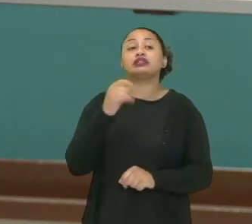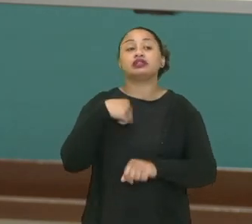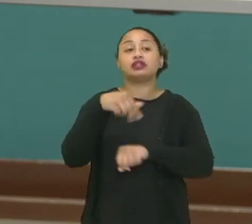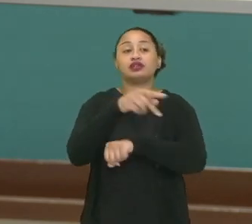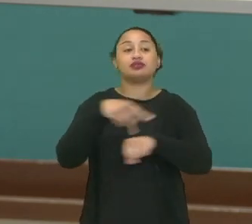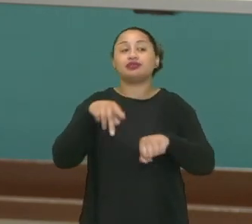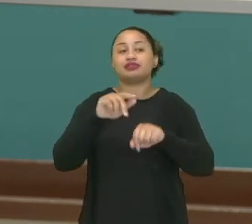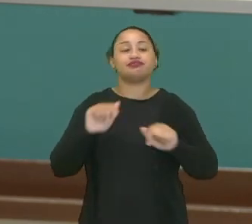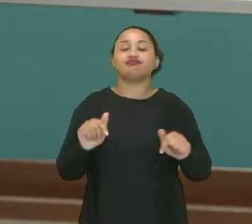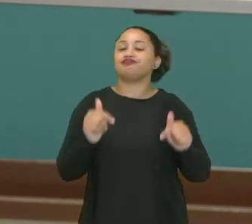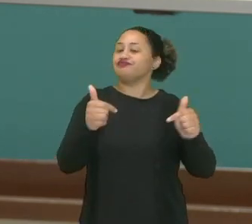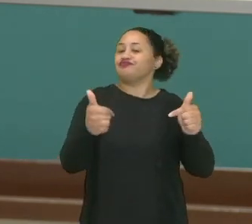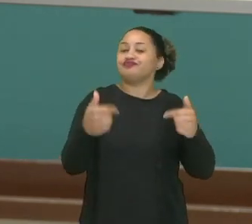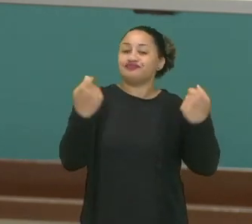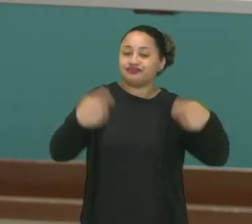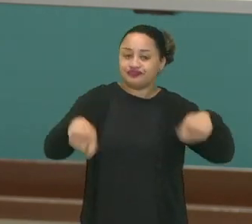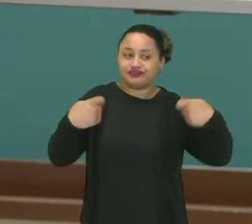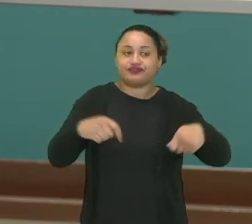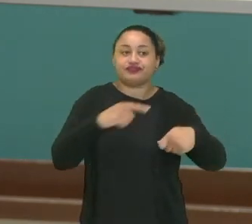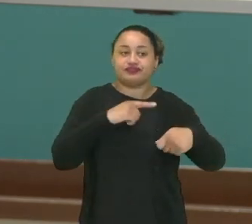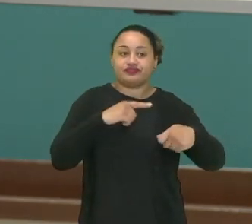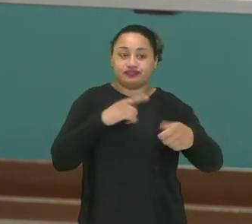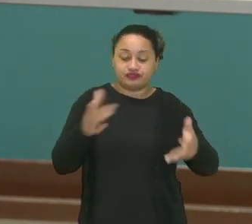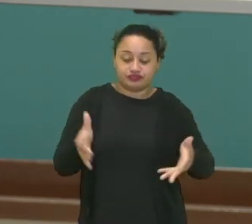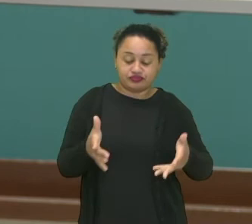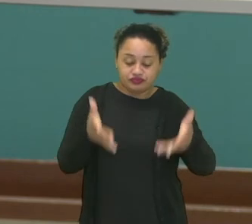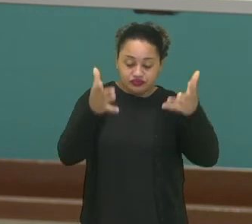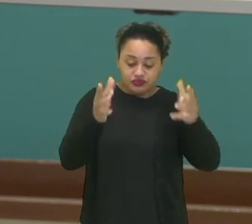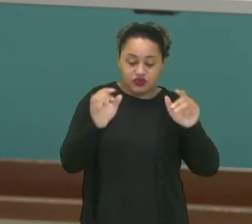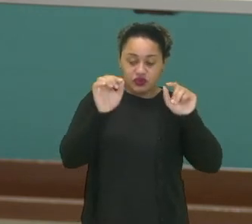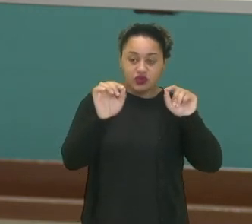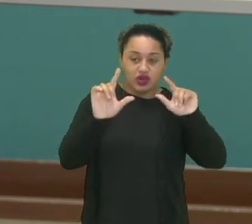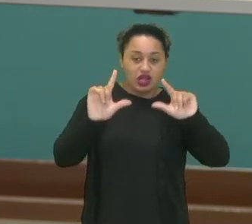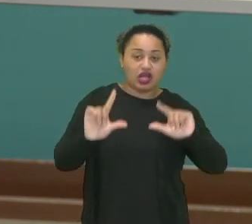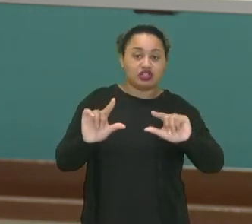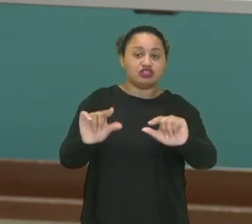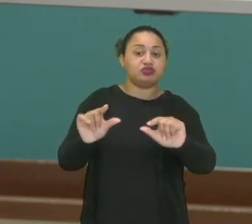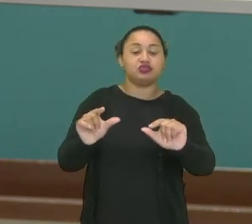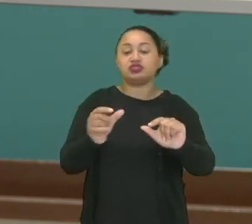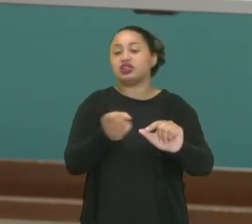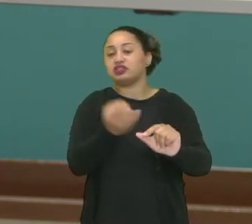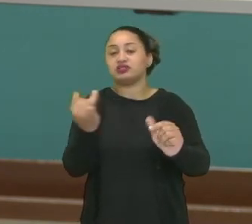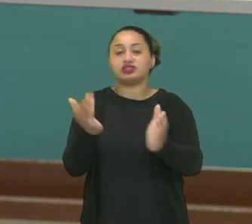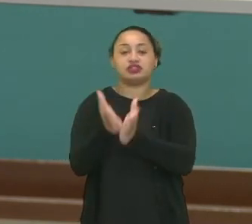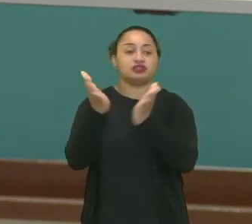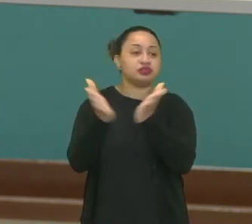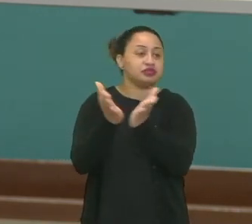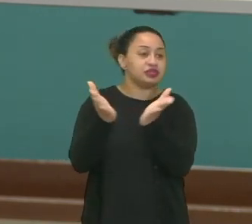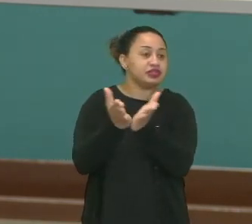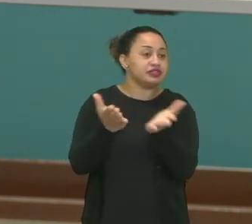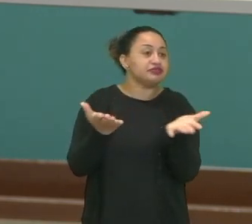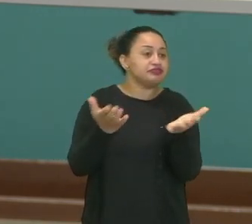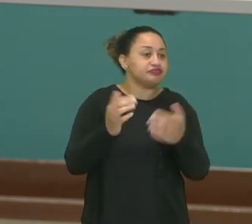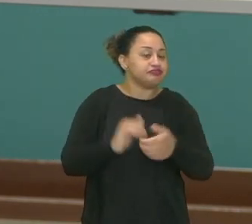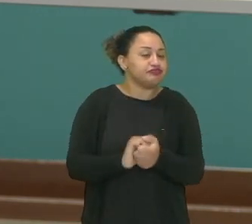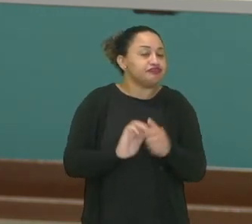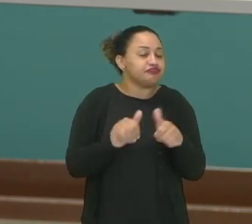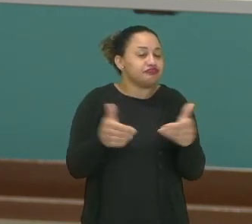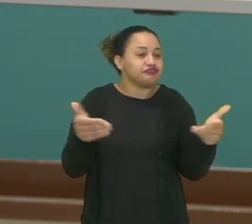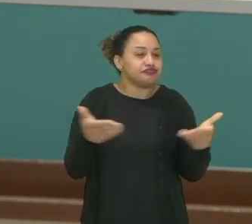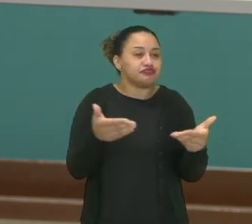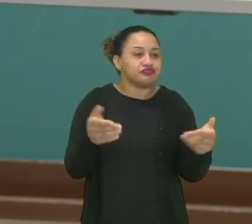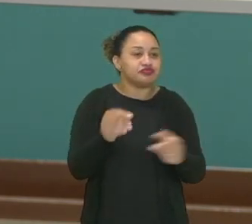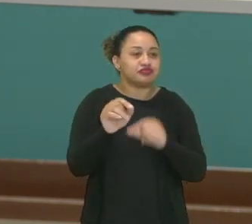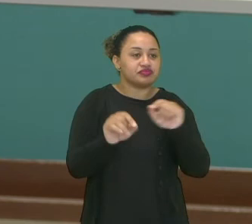não tomar as medidas necessárias para promover um objetivo como a redução da pobreza? Então, agora você